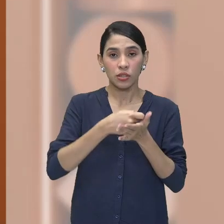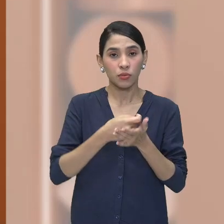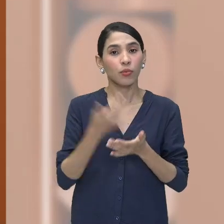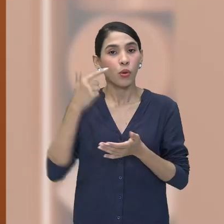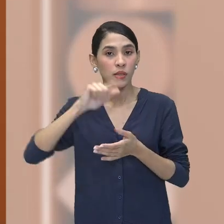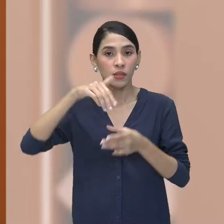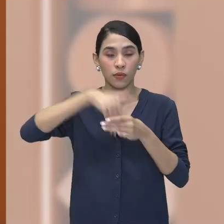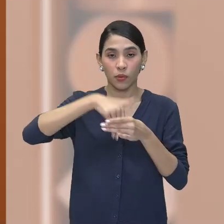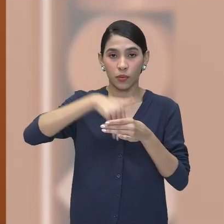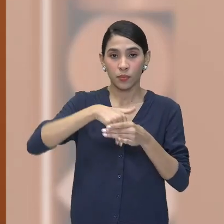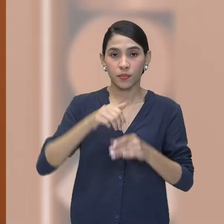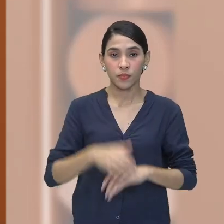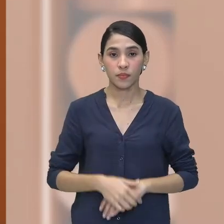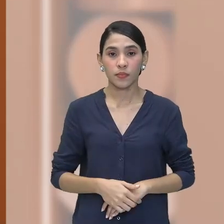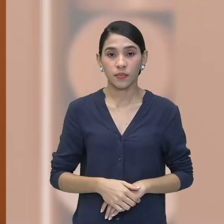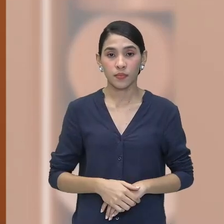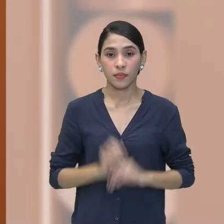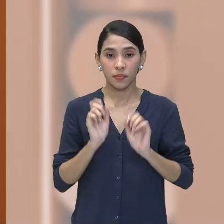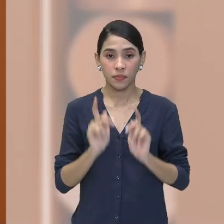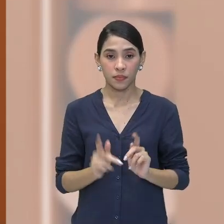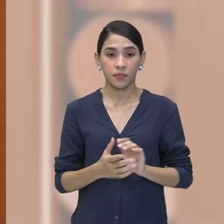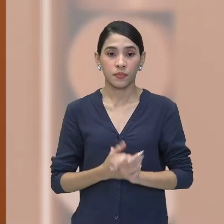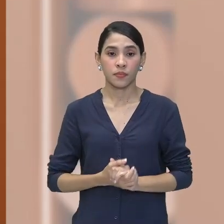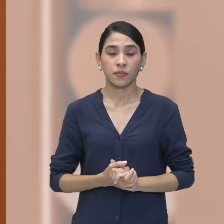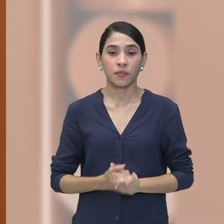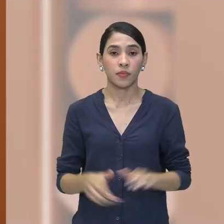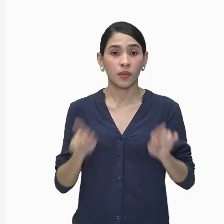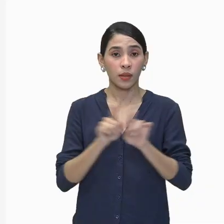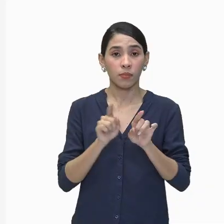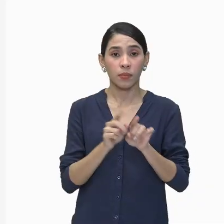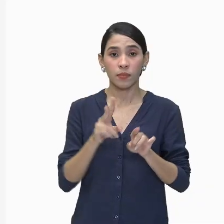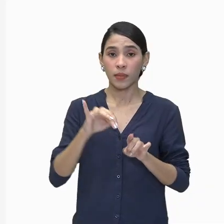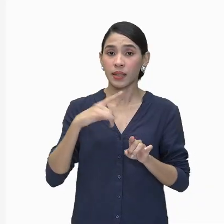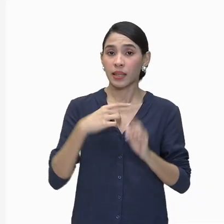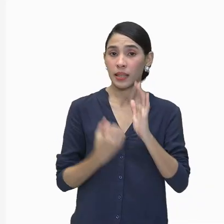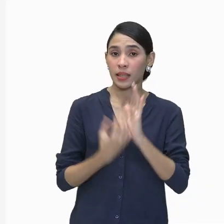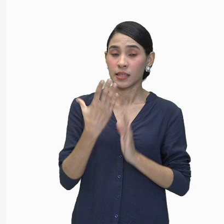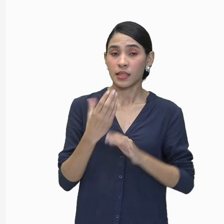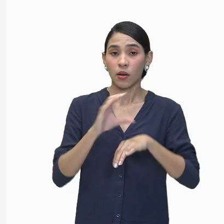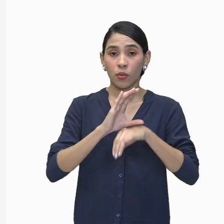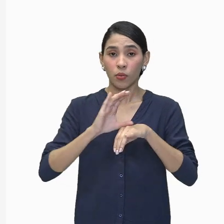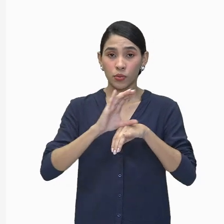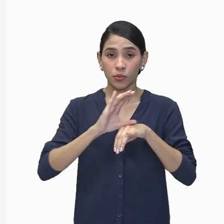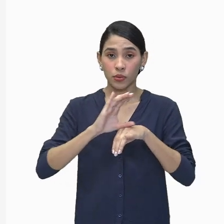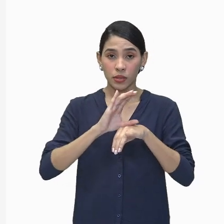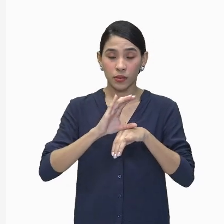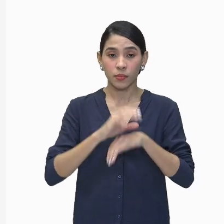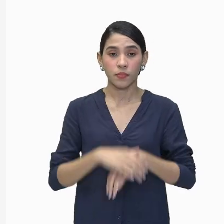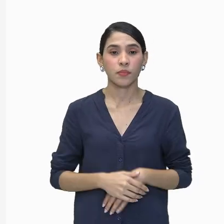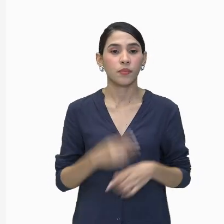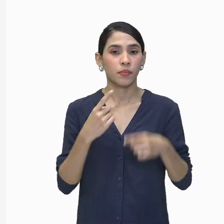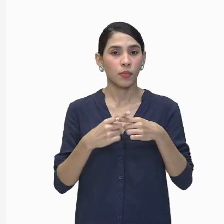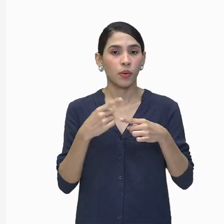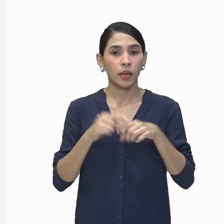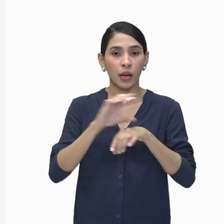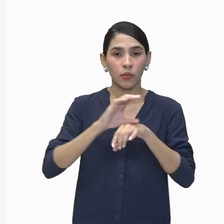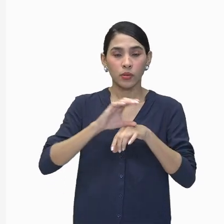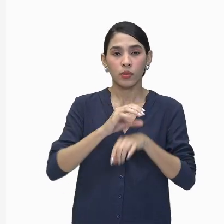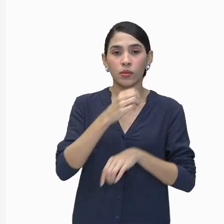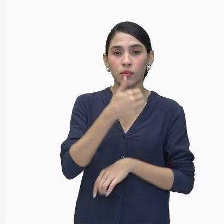direito de voto, tá? E então vamos ter também a criação de uma nova Constituição. Por quê? Porque a Constituição de